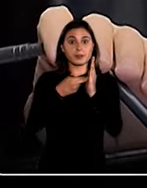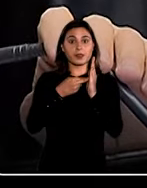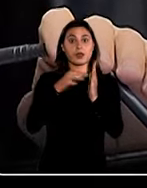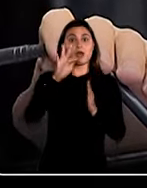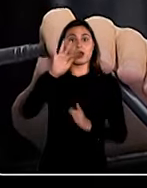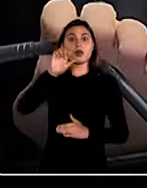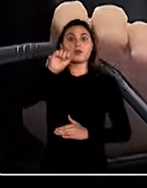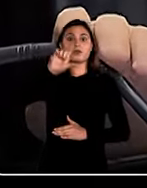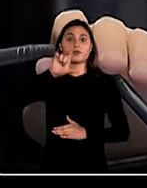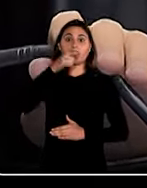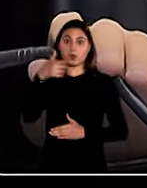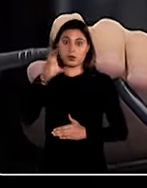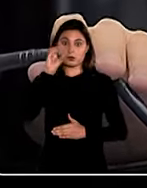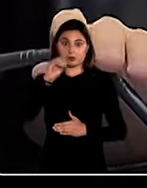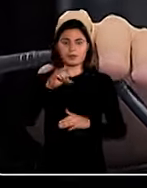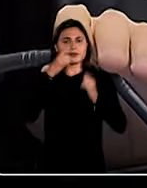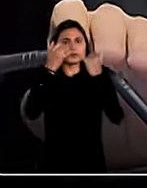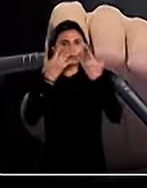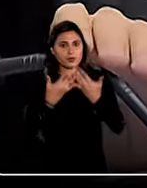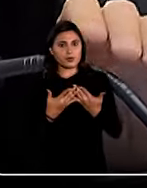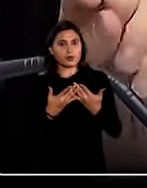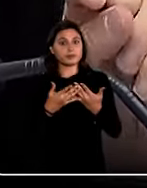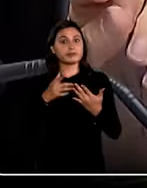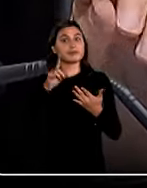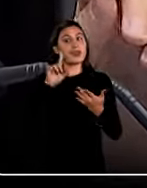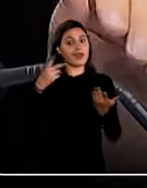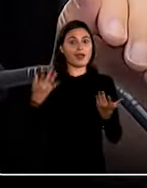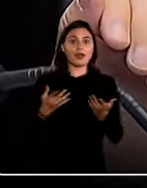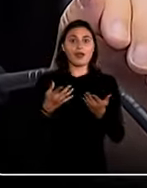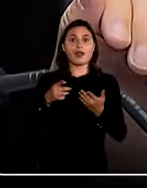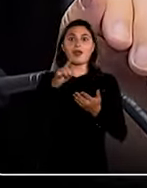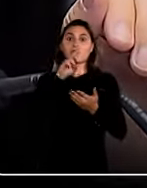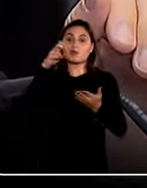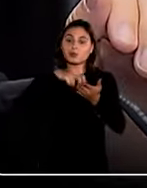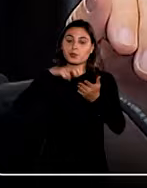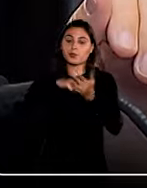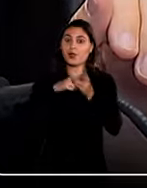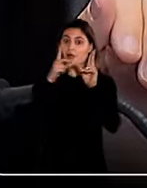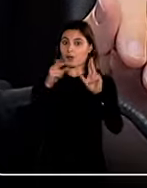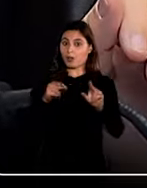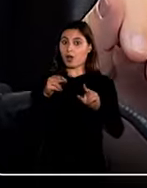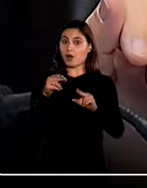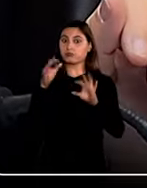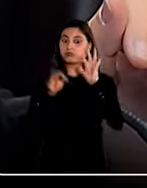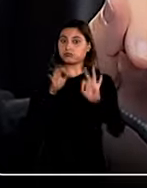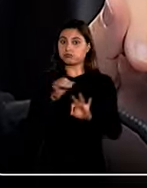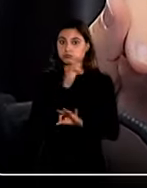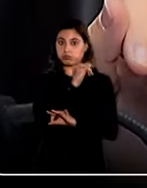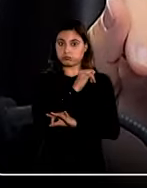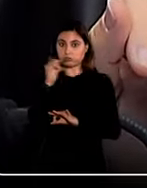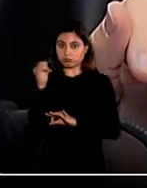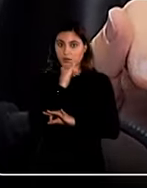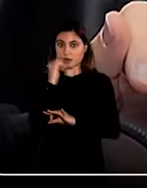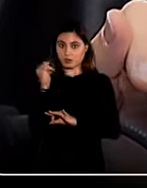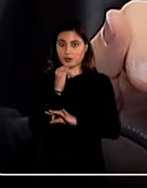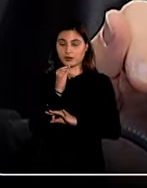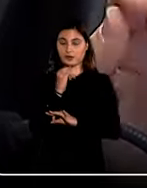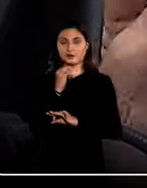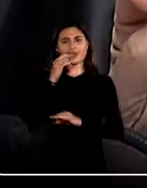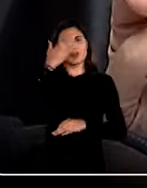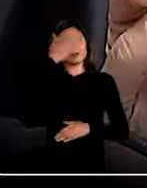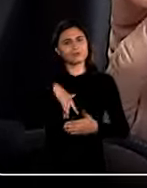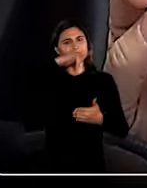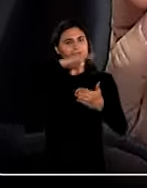Ministro Francisco Falcão explicou que embora o caso tenha a mesma origem na justiça italiana foram instaurados